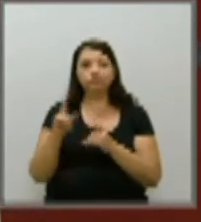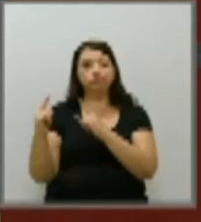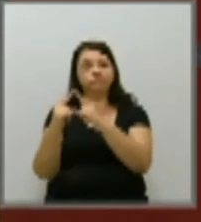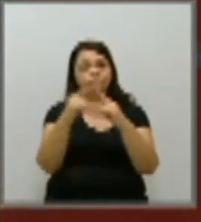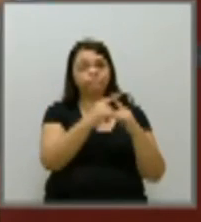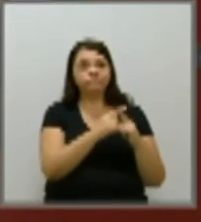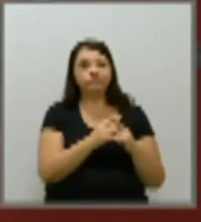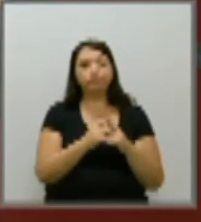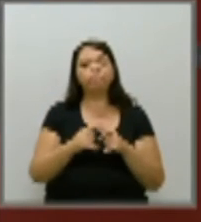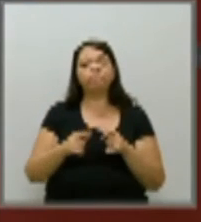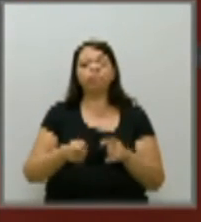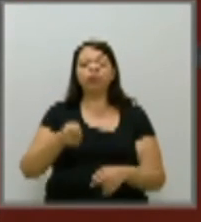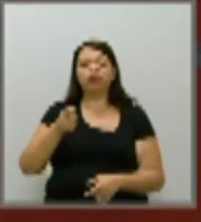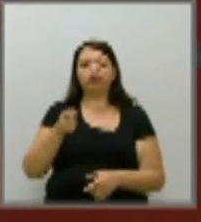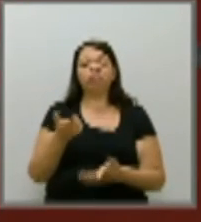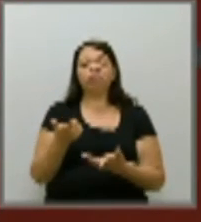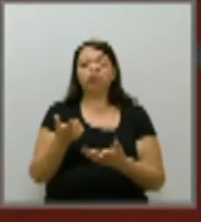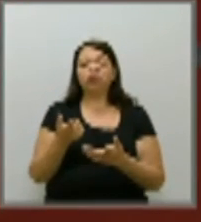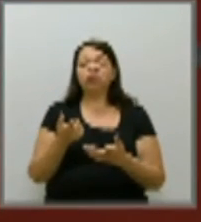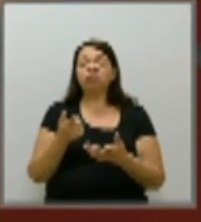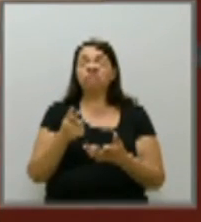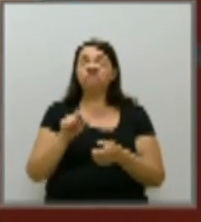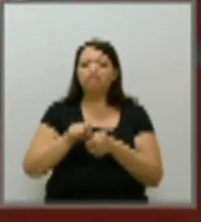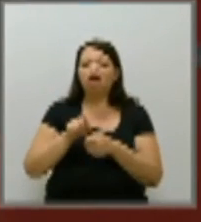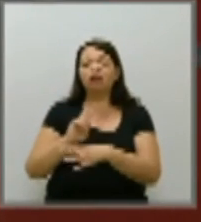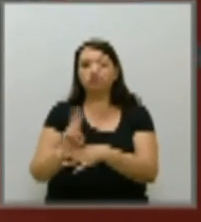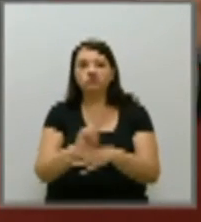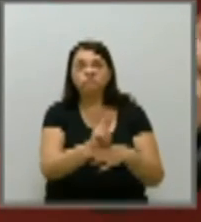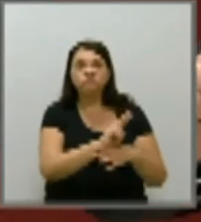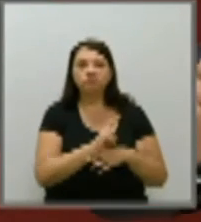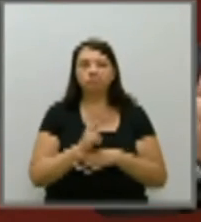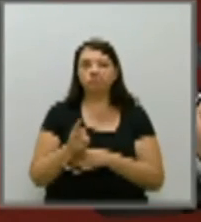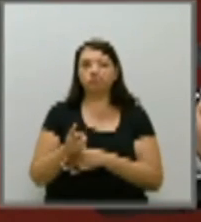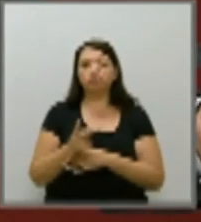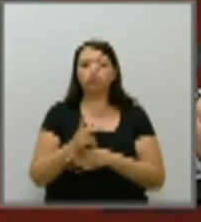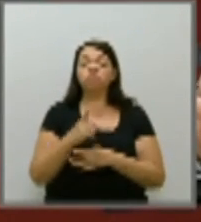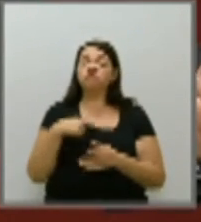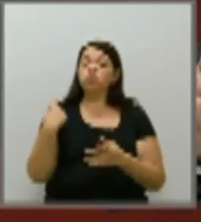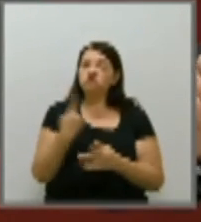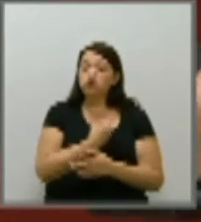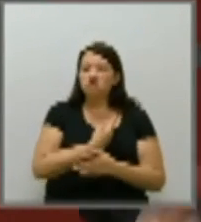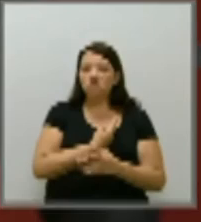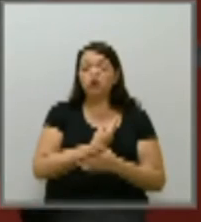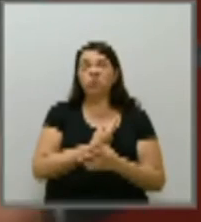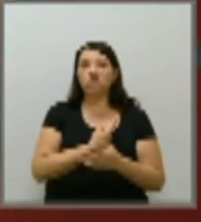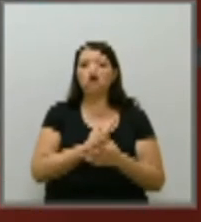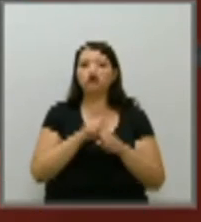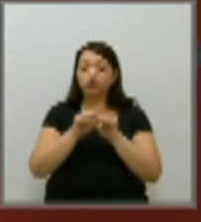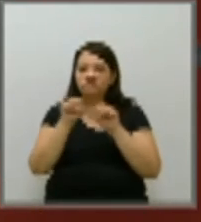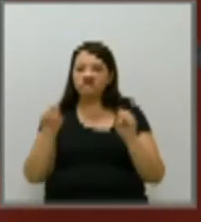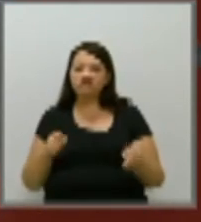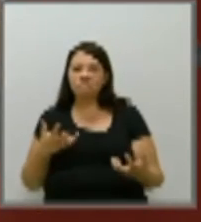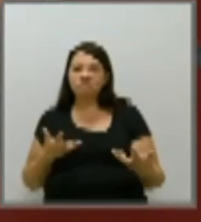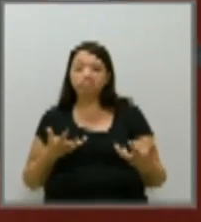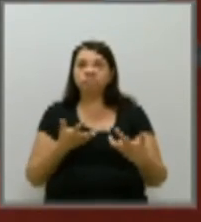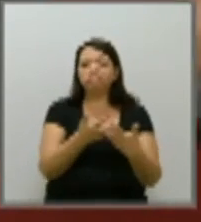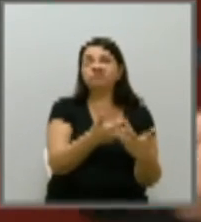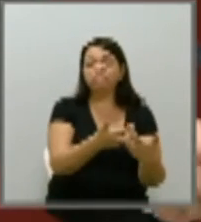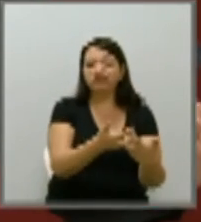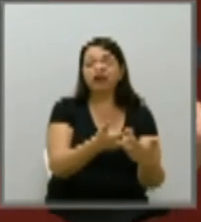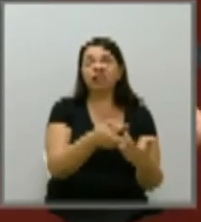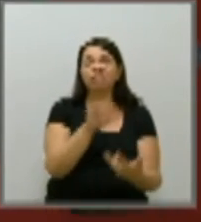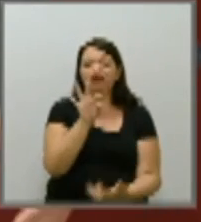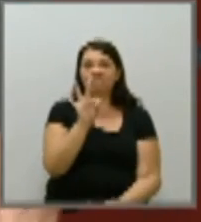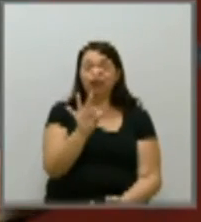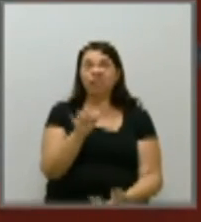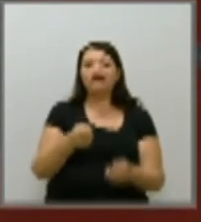Contas, e que agora o nosso sistema está interligado com o Tribunal de Contas, e logo, logo estará interligado também com o